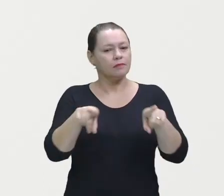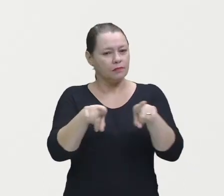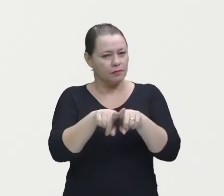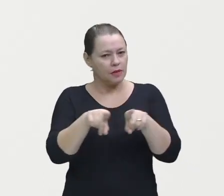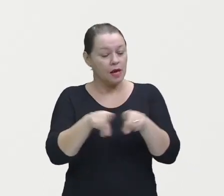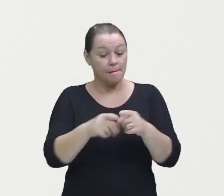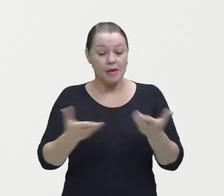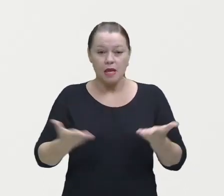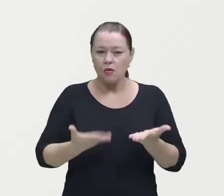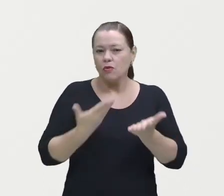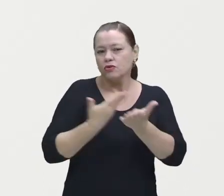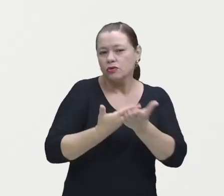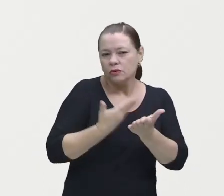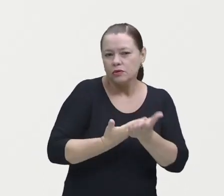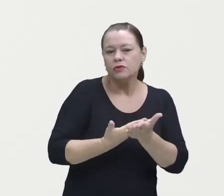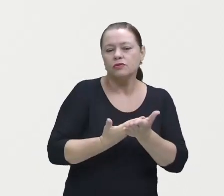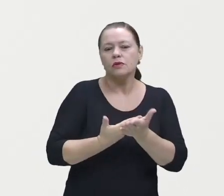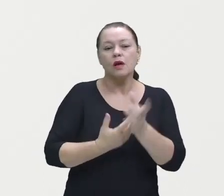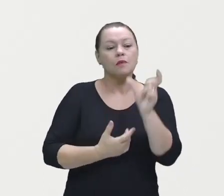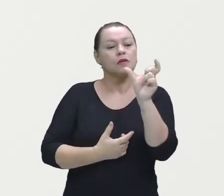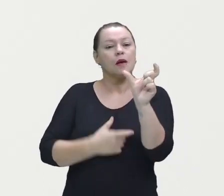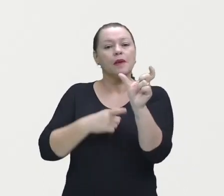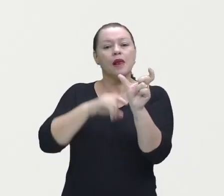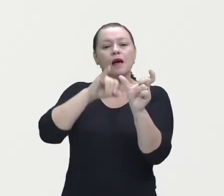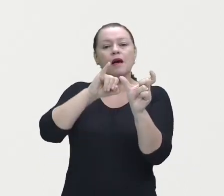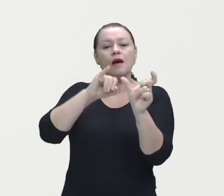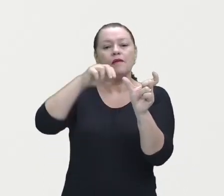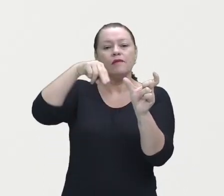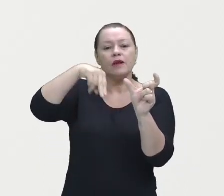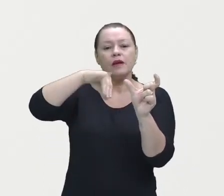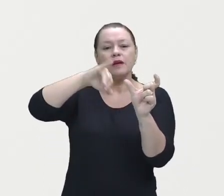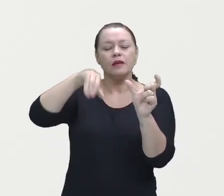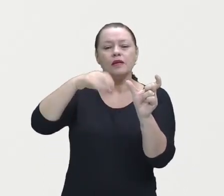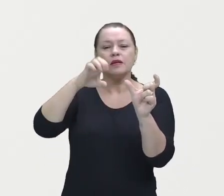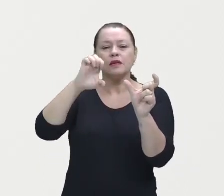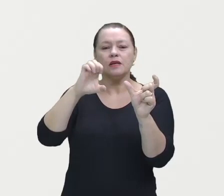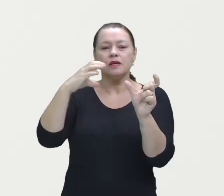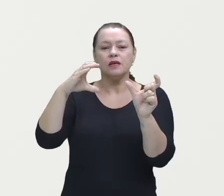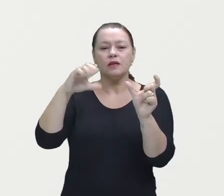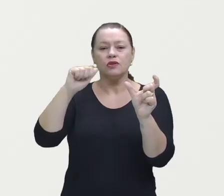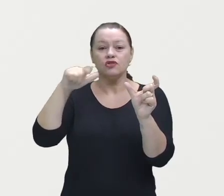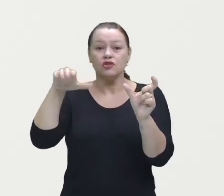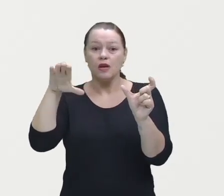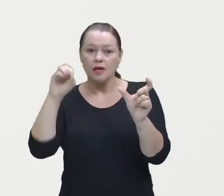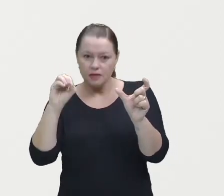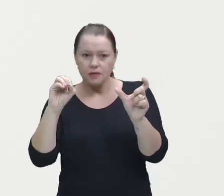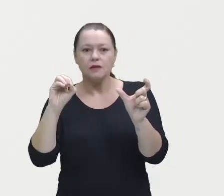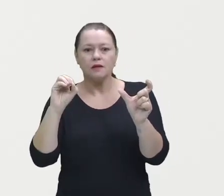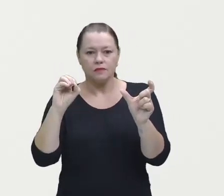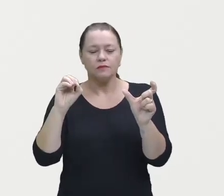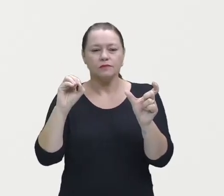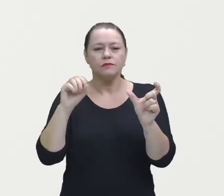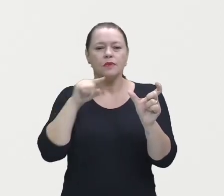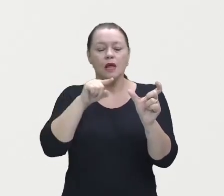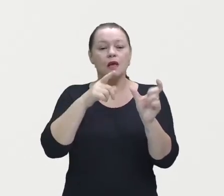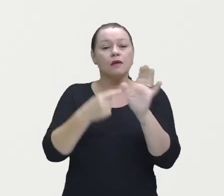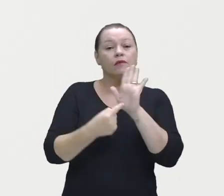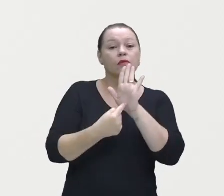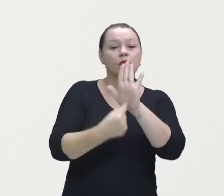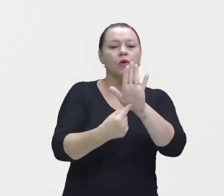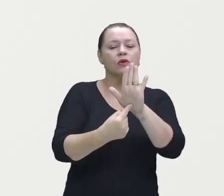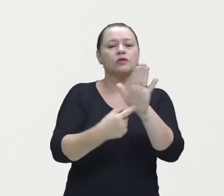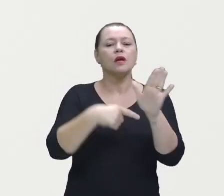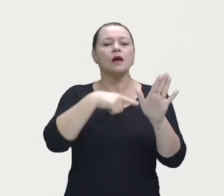também a nossa palavra injeção, que foi mostrada em que as palavrinhas são